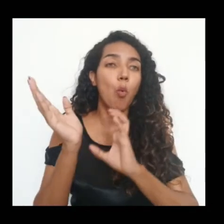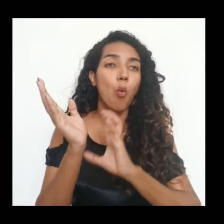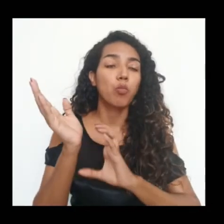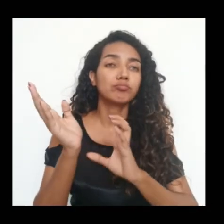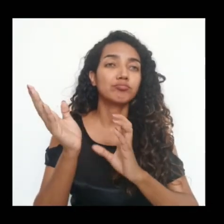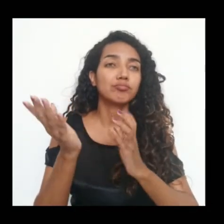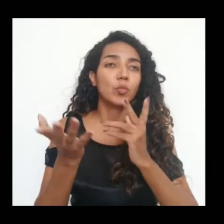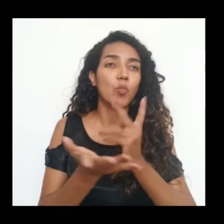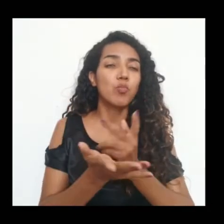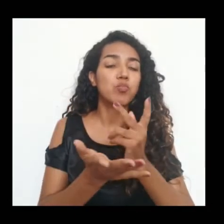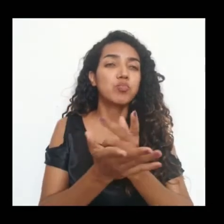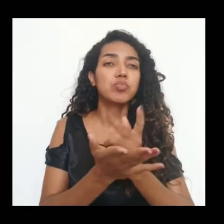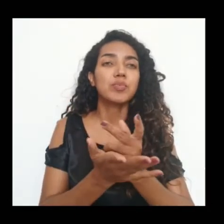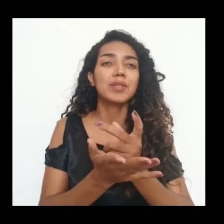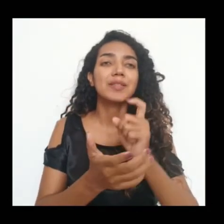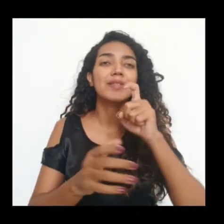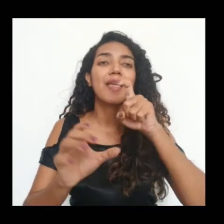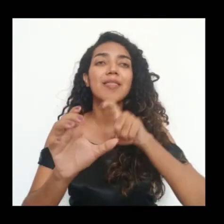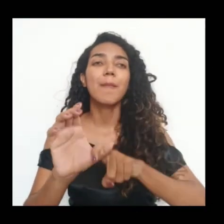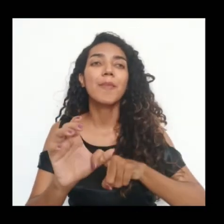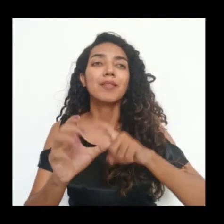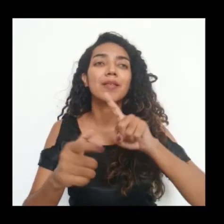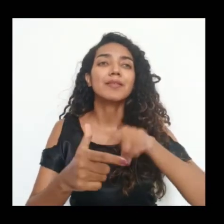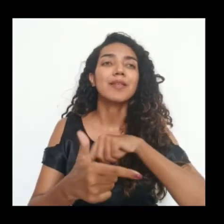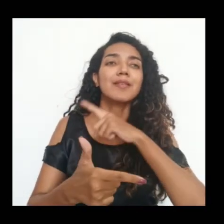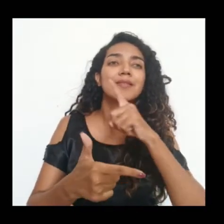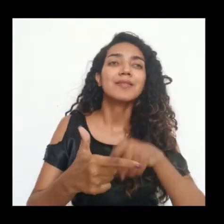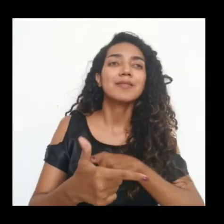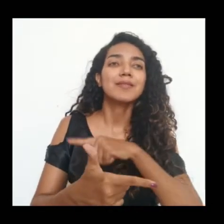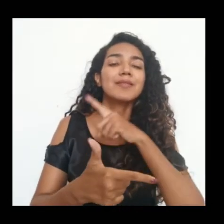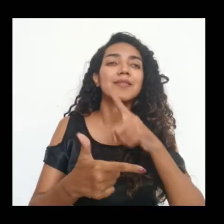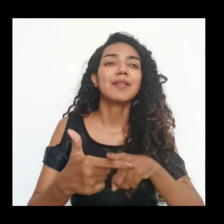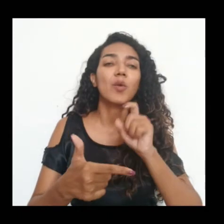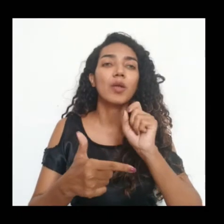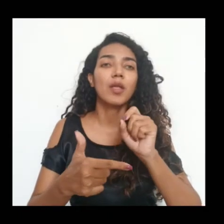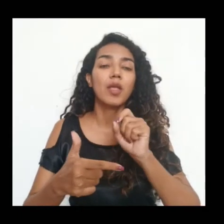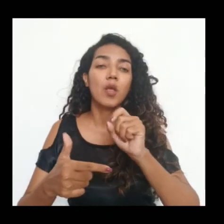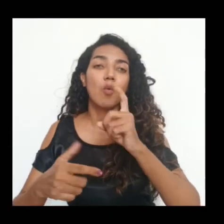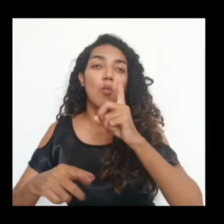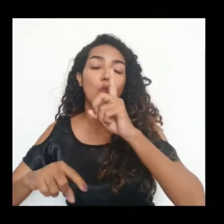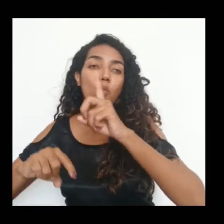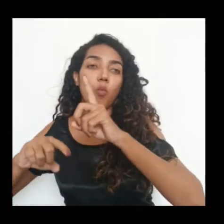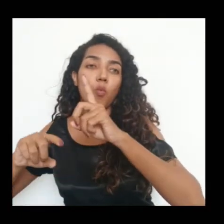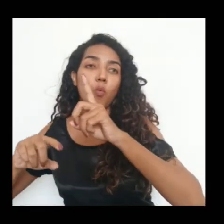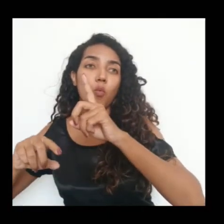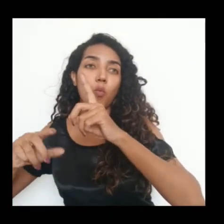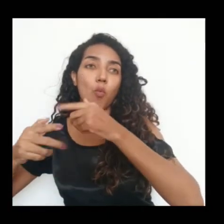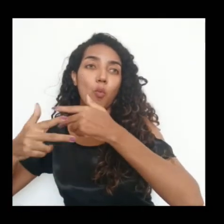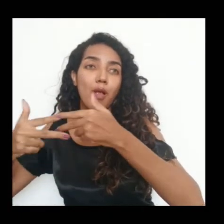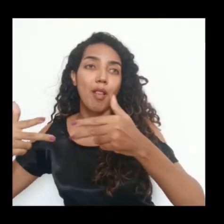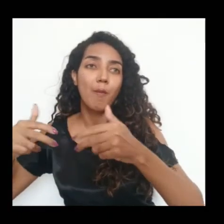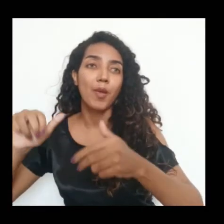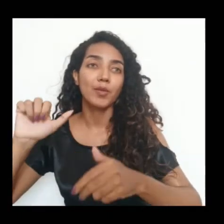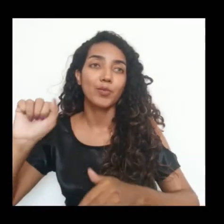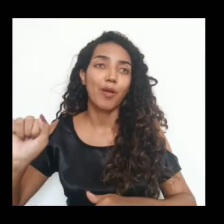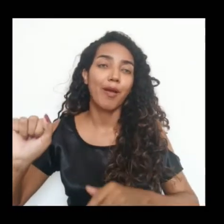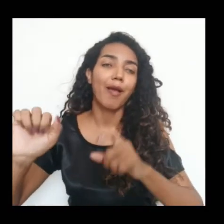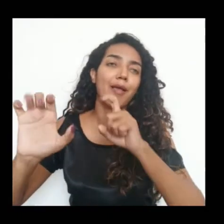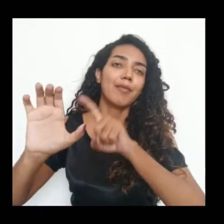elemento depende, um elemento A depende de um elemento B, vou desenhar